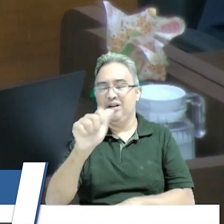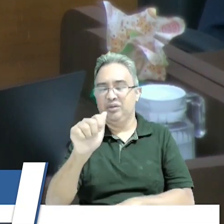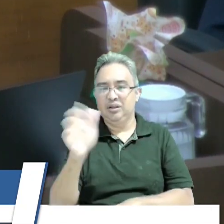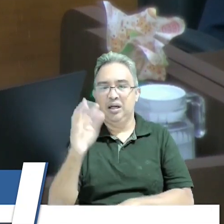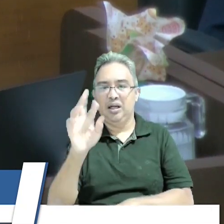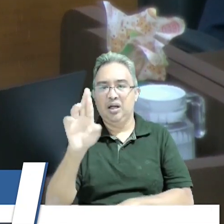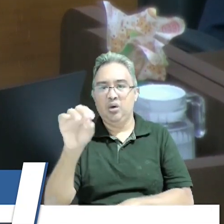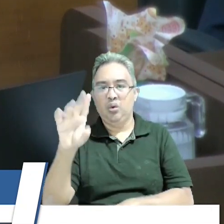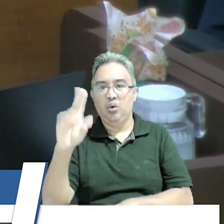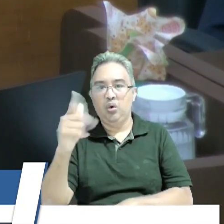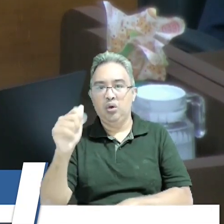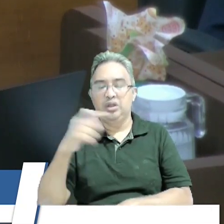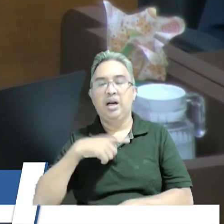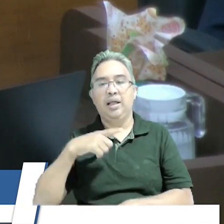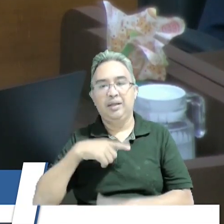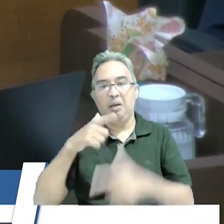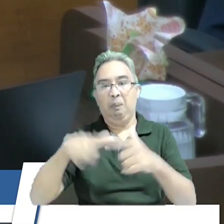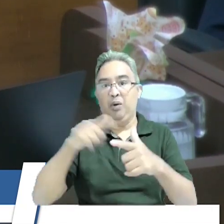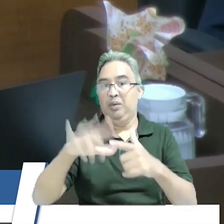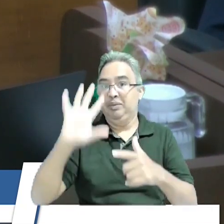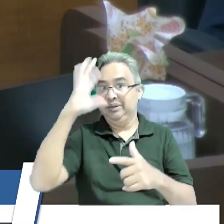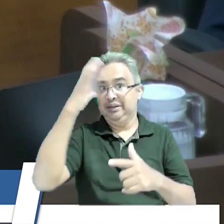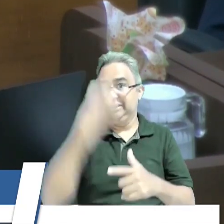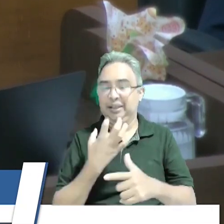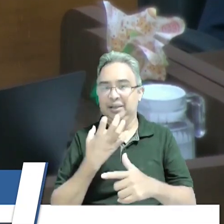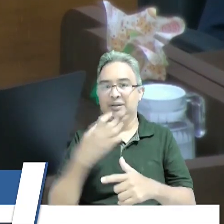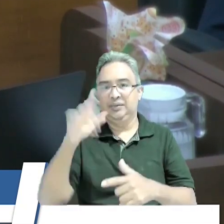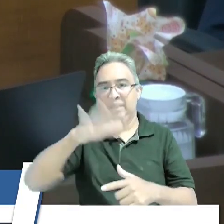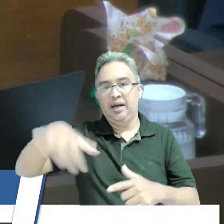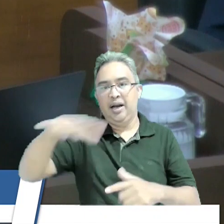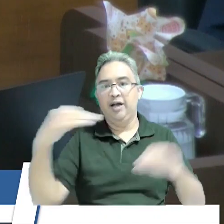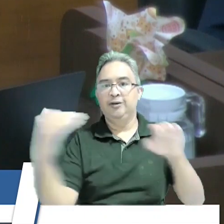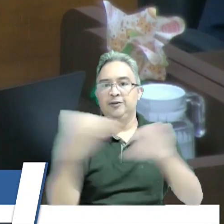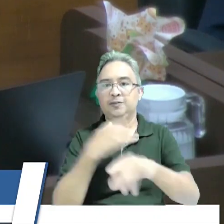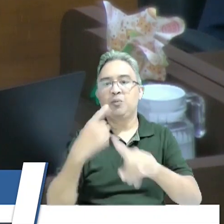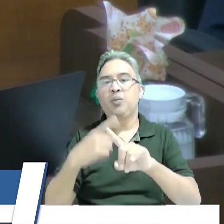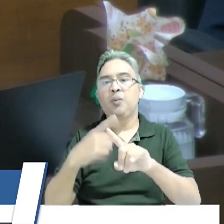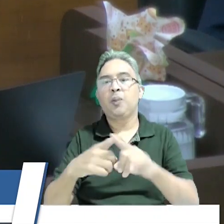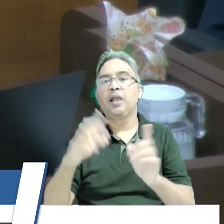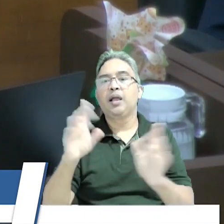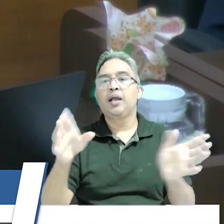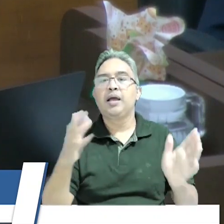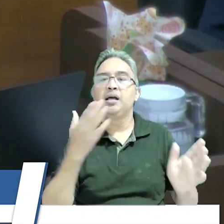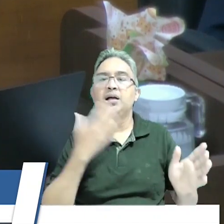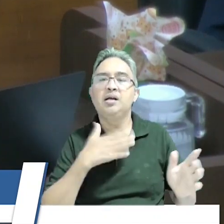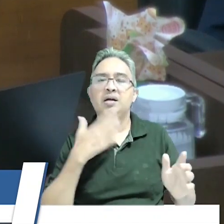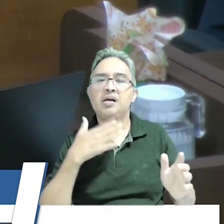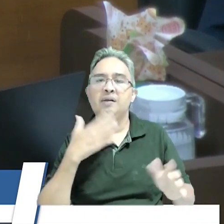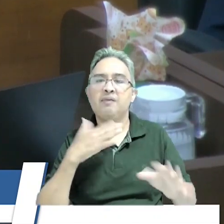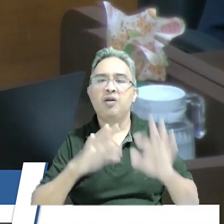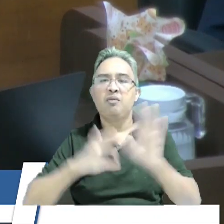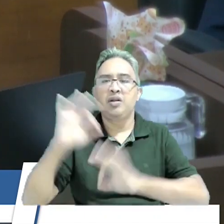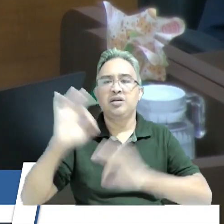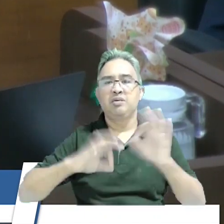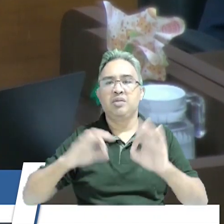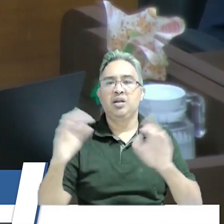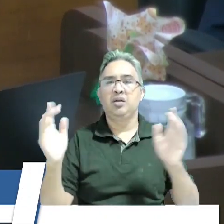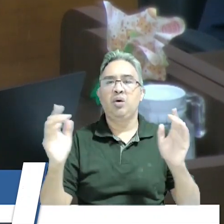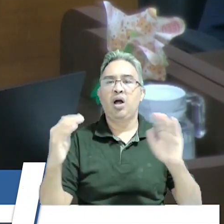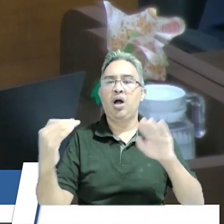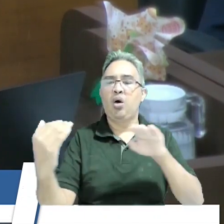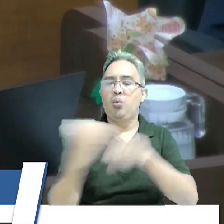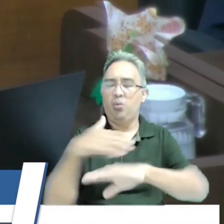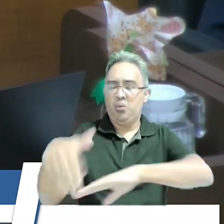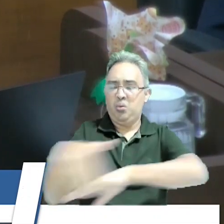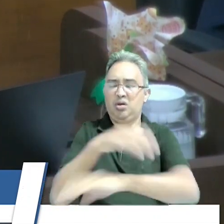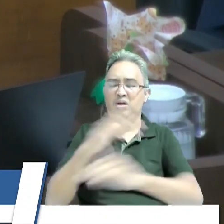de mobilidade urbana nesses bairros de mau planejamento. Ruas estreitas, até dos novos bairros, você fala